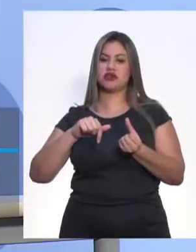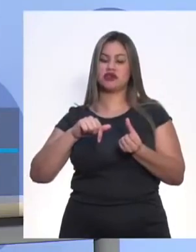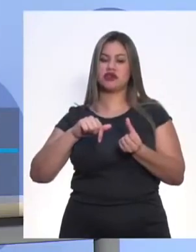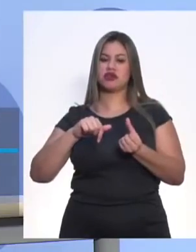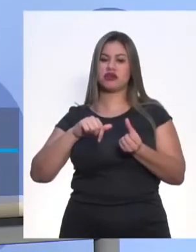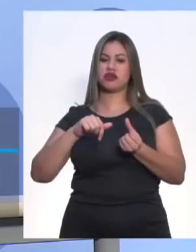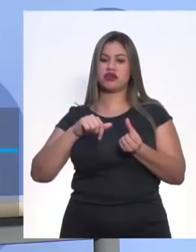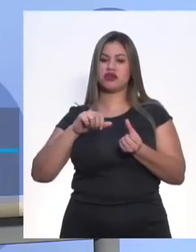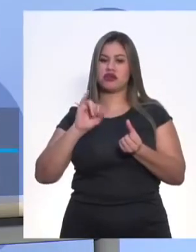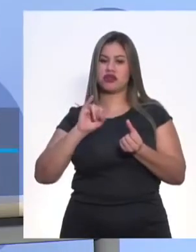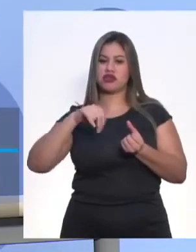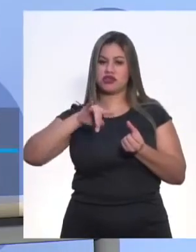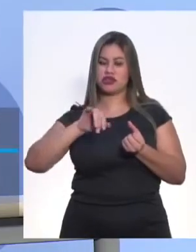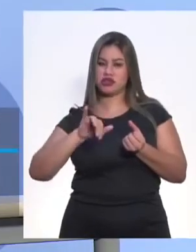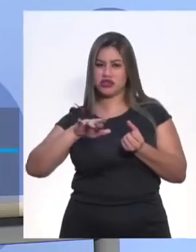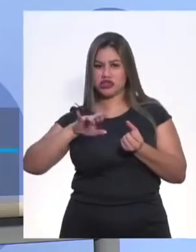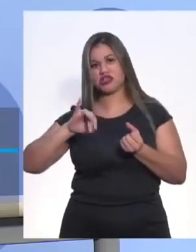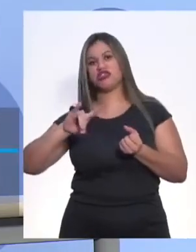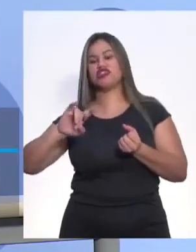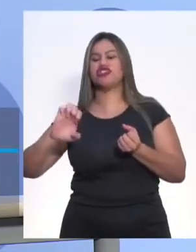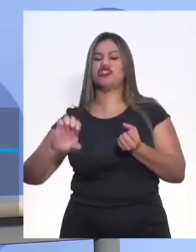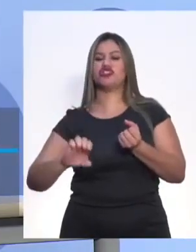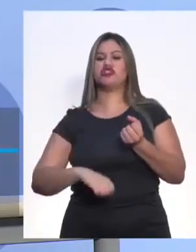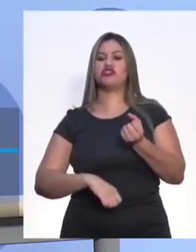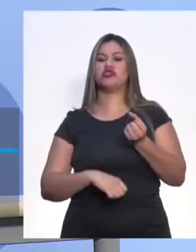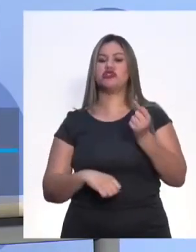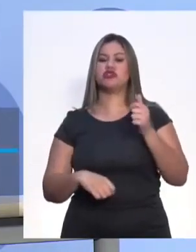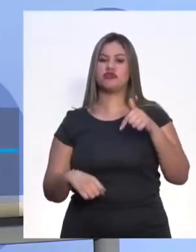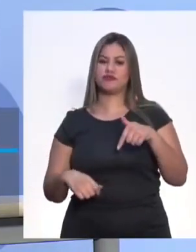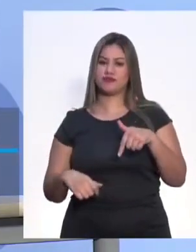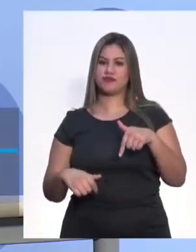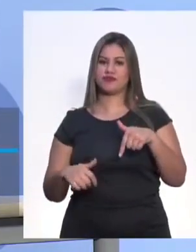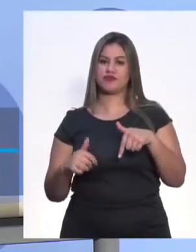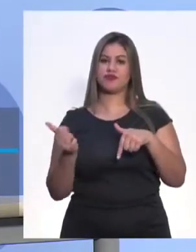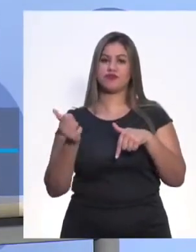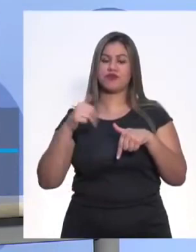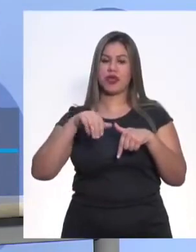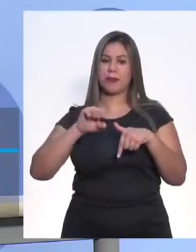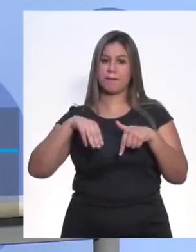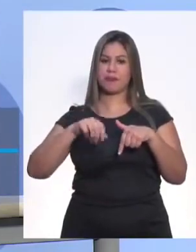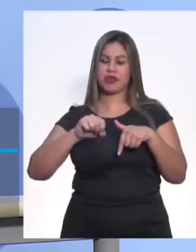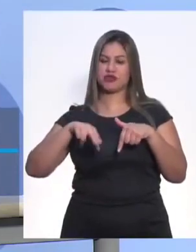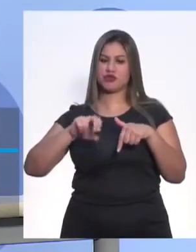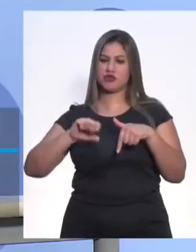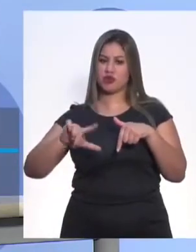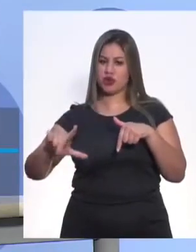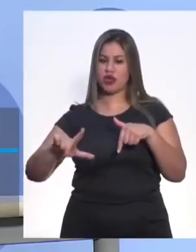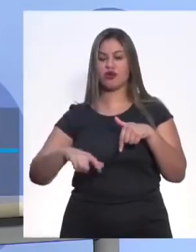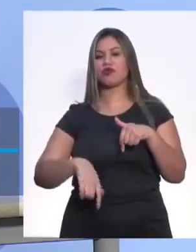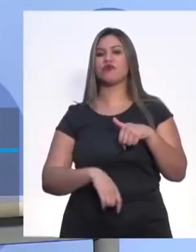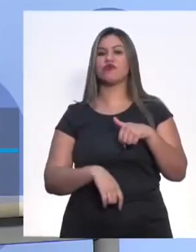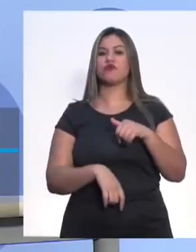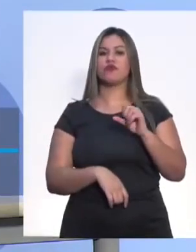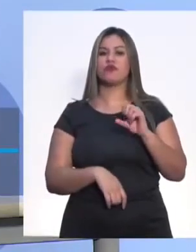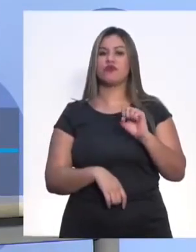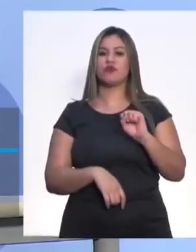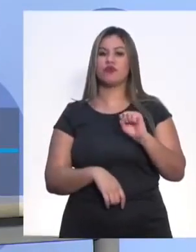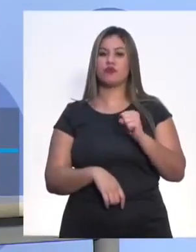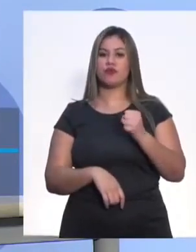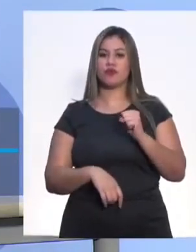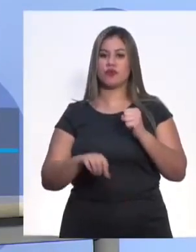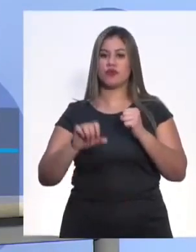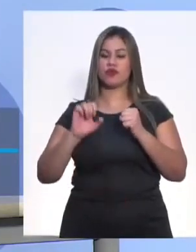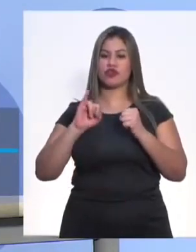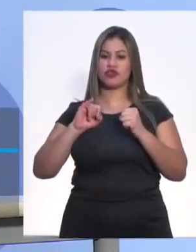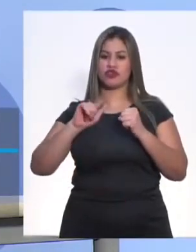a aluna Ingrid, do professor Lorival, o aluno Emanuel, do professor Walter, o aluno